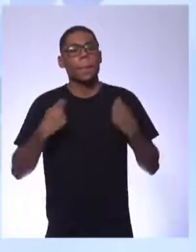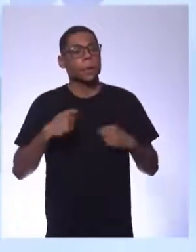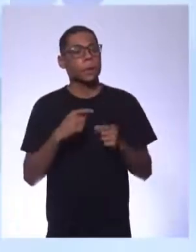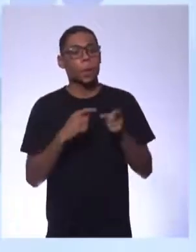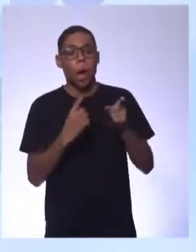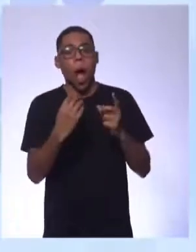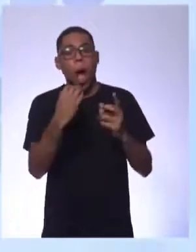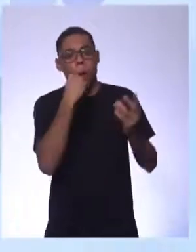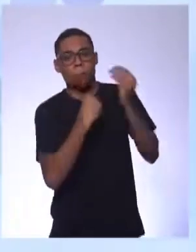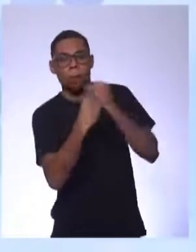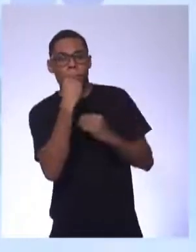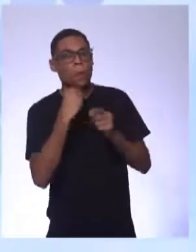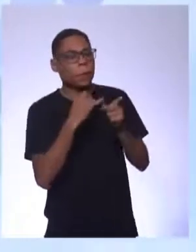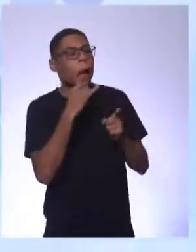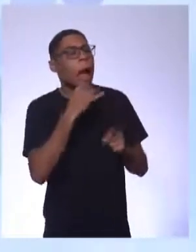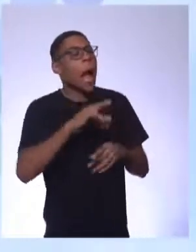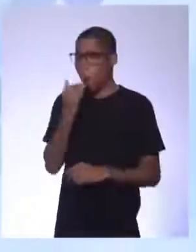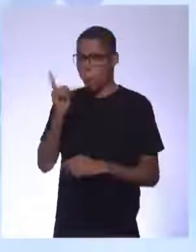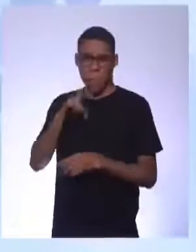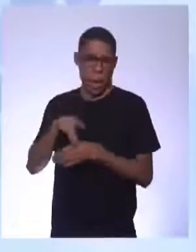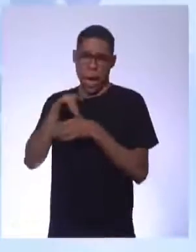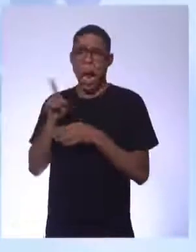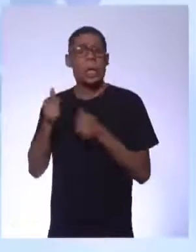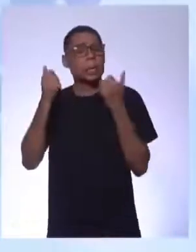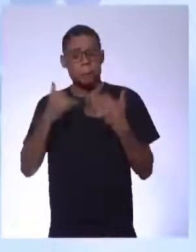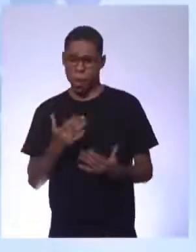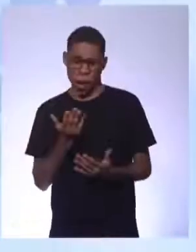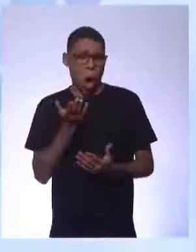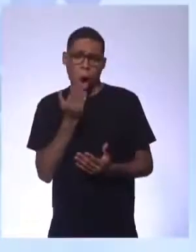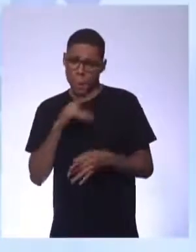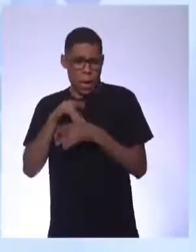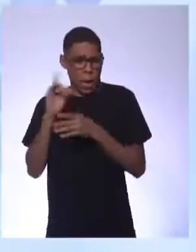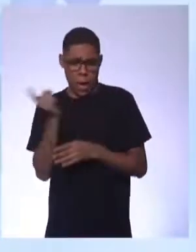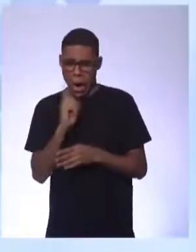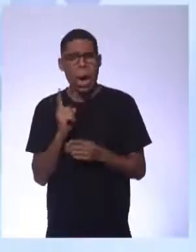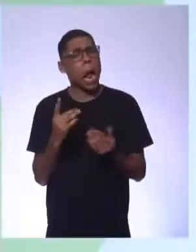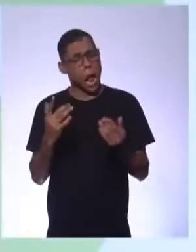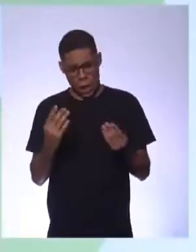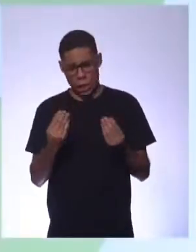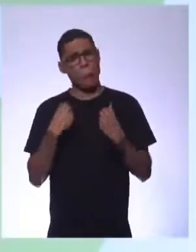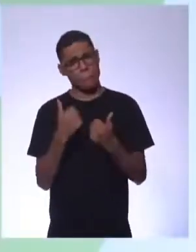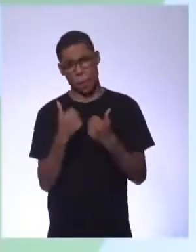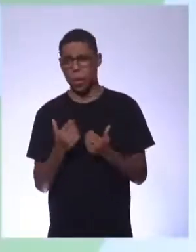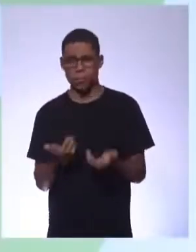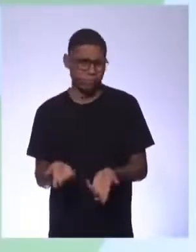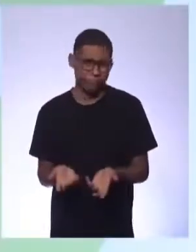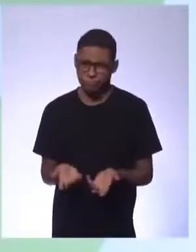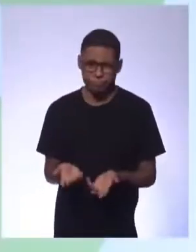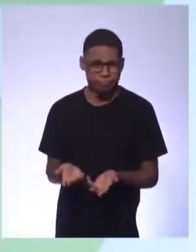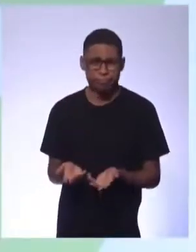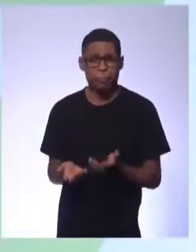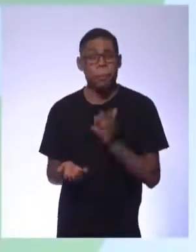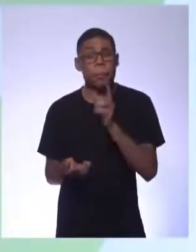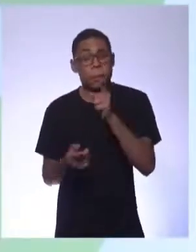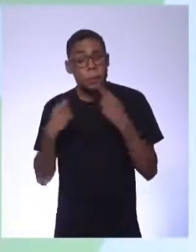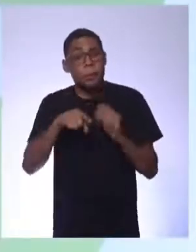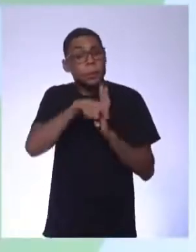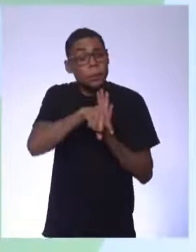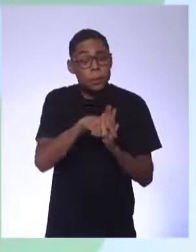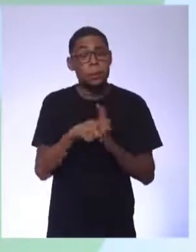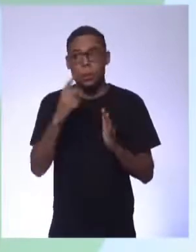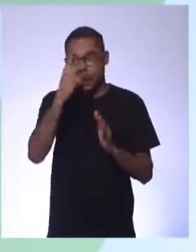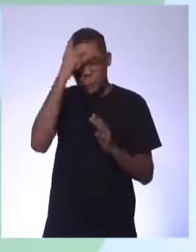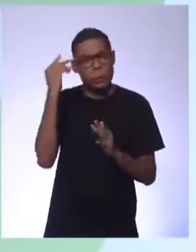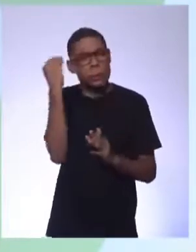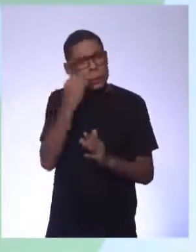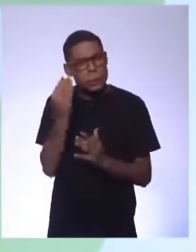comer carne e se tornem veganos, caramba, exatamente. Não comer carne. O especialista não é no assunto, ele passou a vida inteira